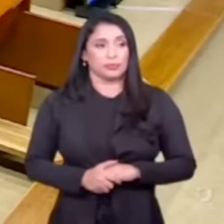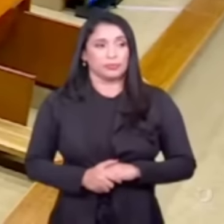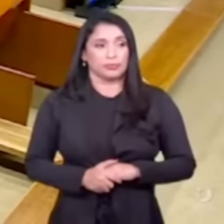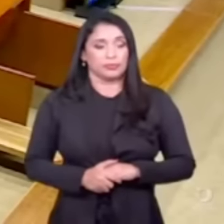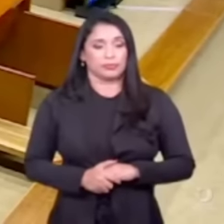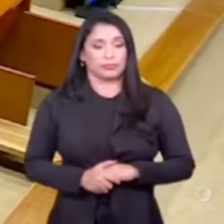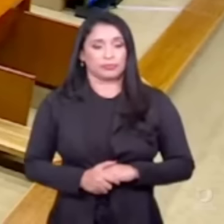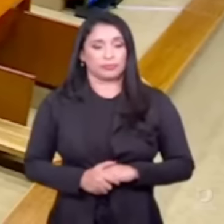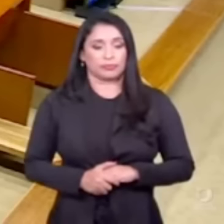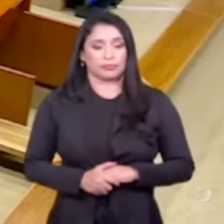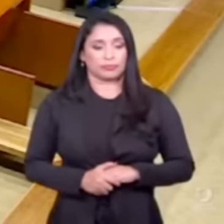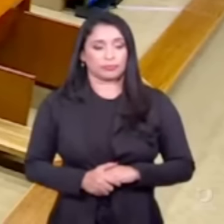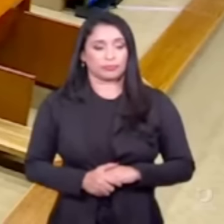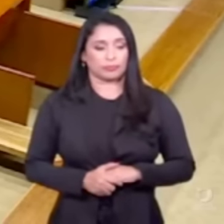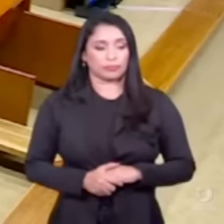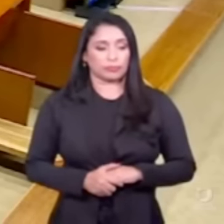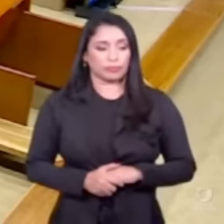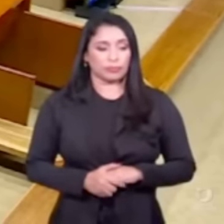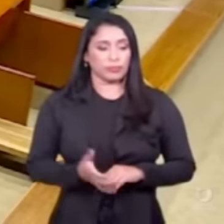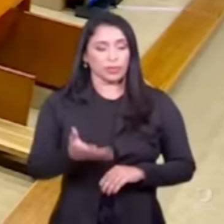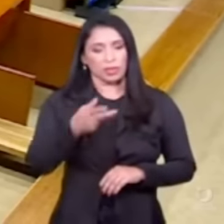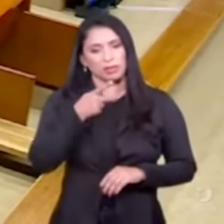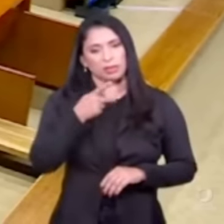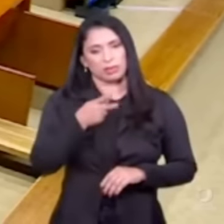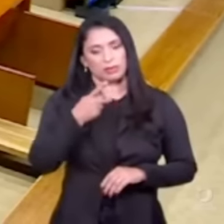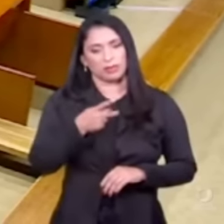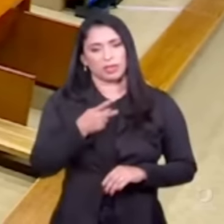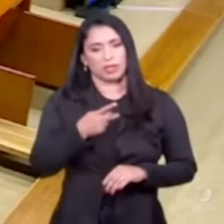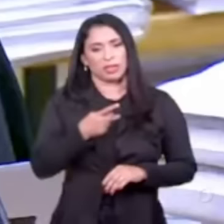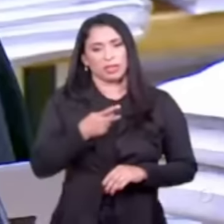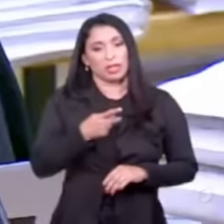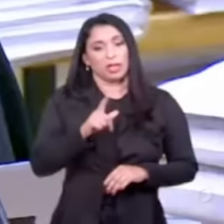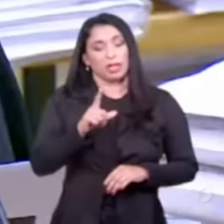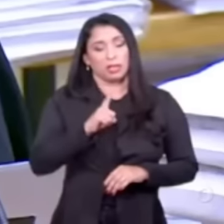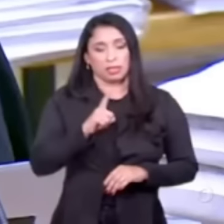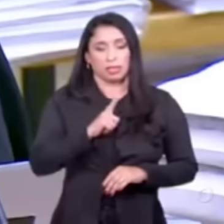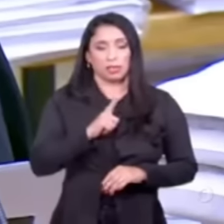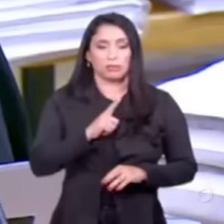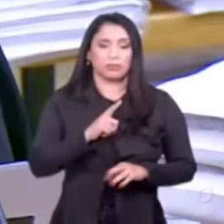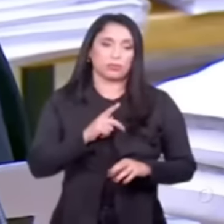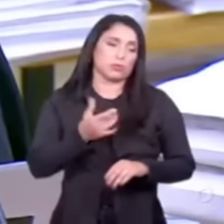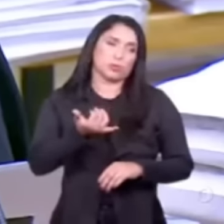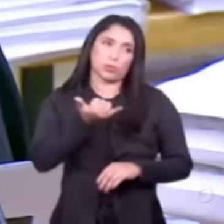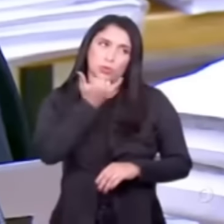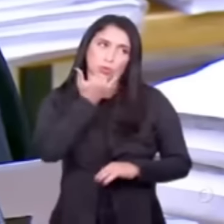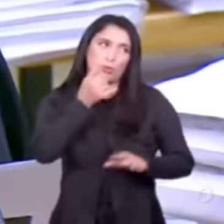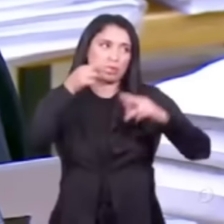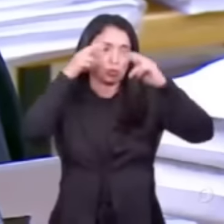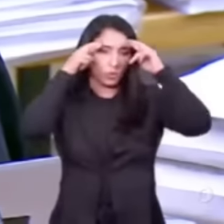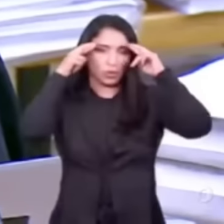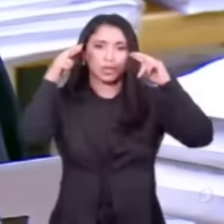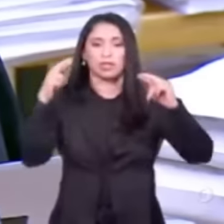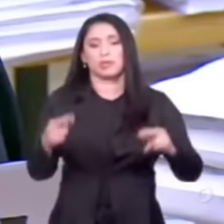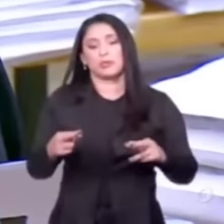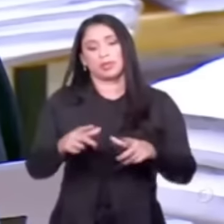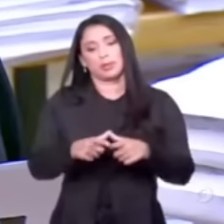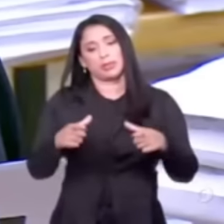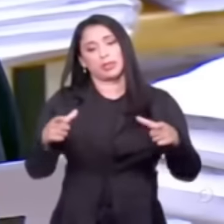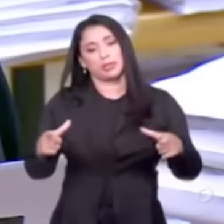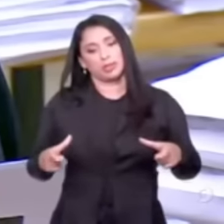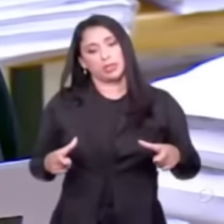eu gostaria aqui de reiterar esse precedente é desastroso, com todo respeito à maioria